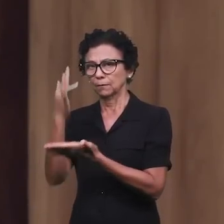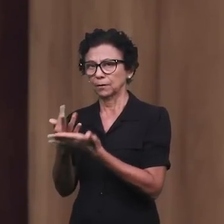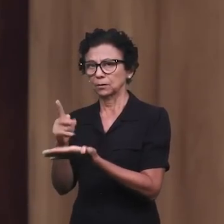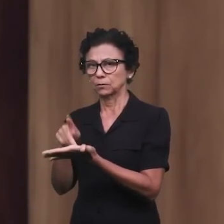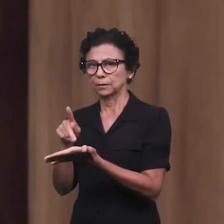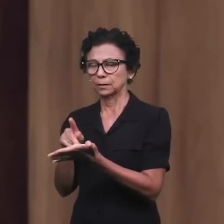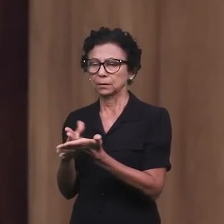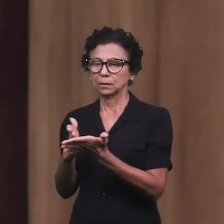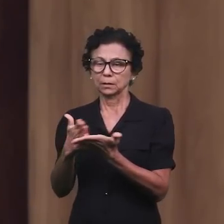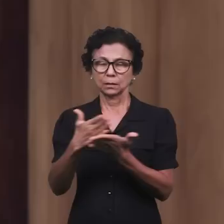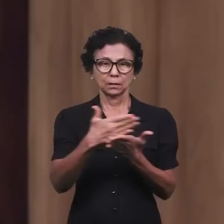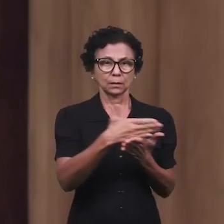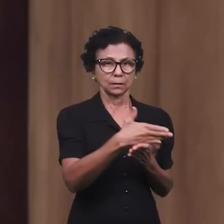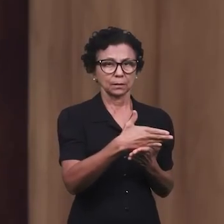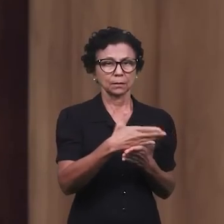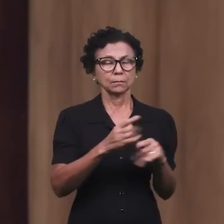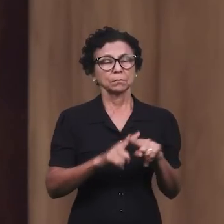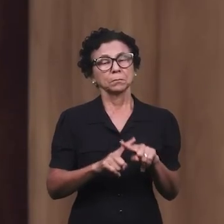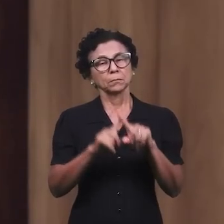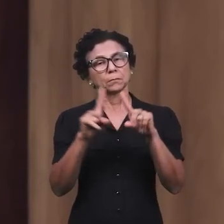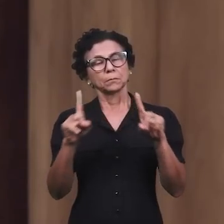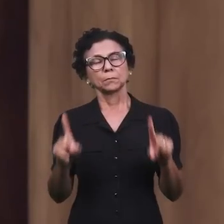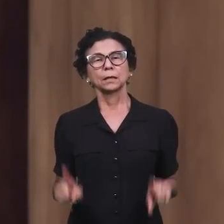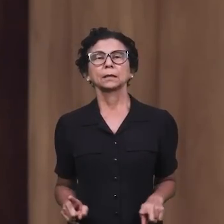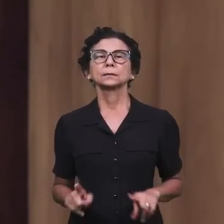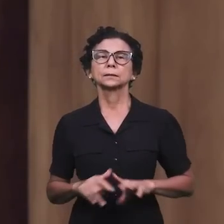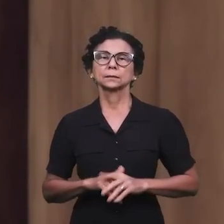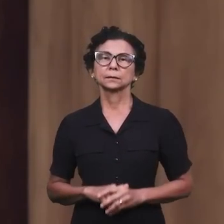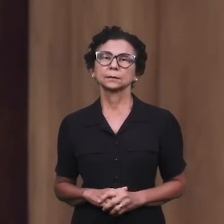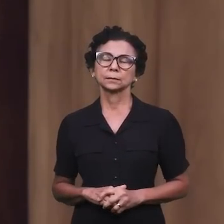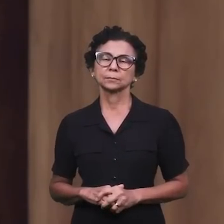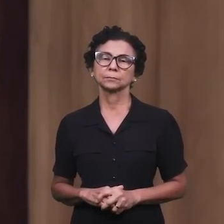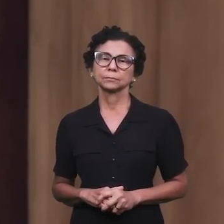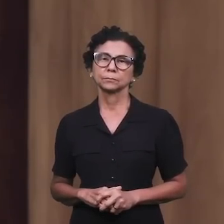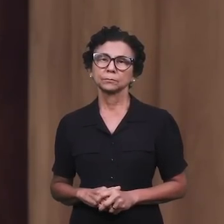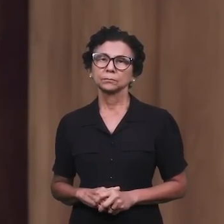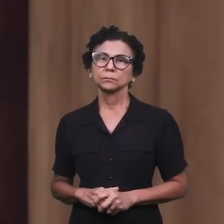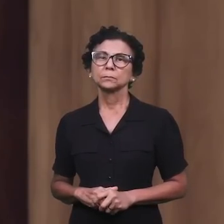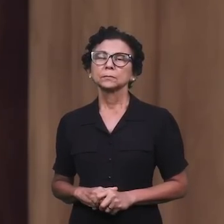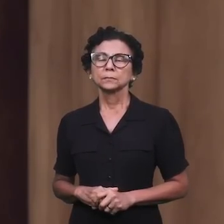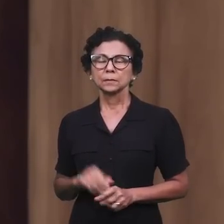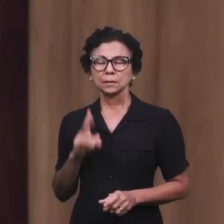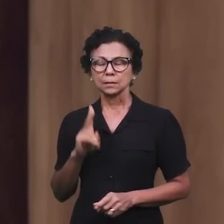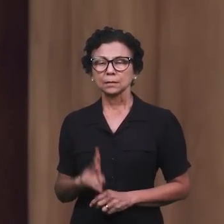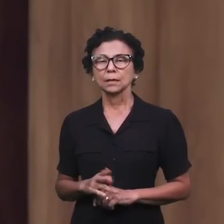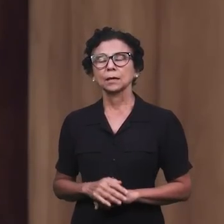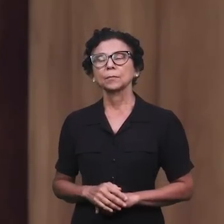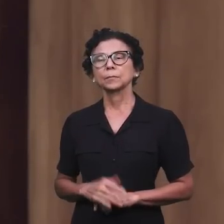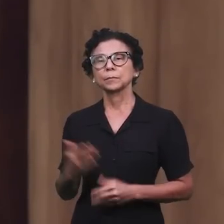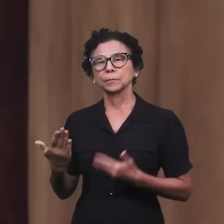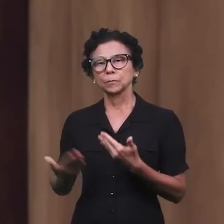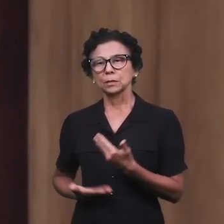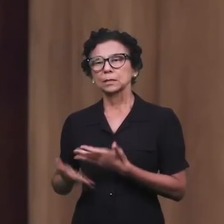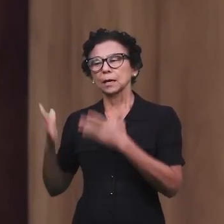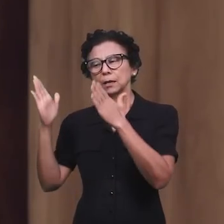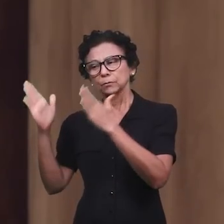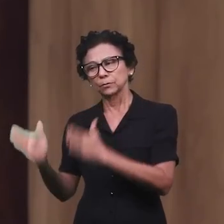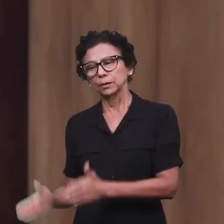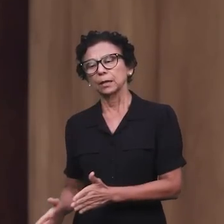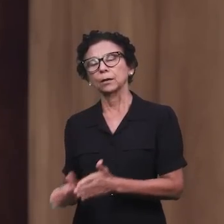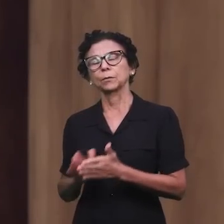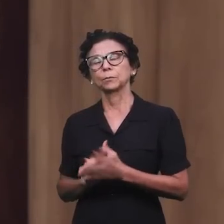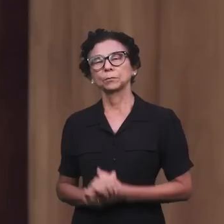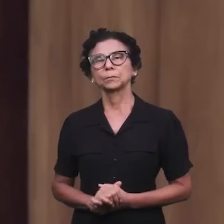verdadeira. Mas mesmo nesse tempo tão obscuro, houve um remanescente fiel. Nosso propósito hoje é